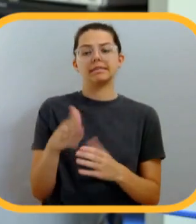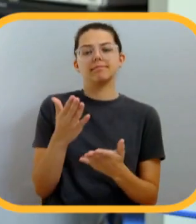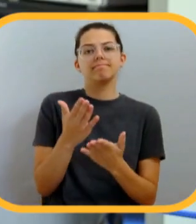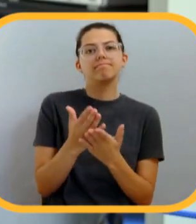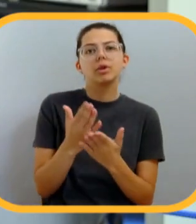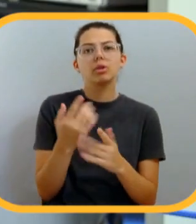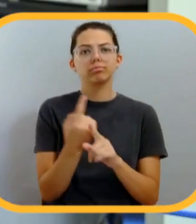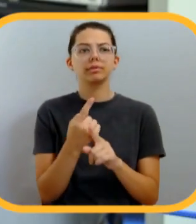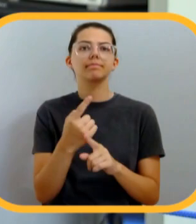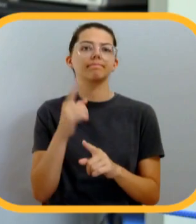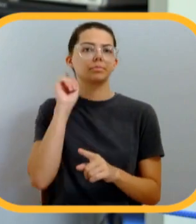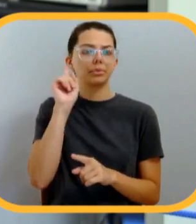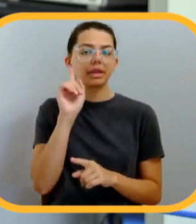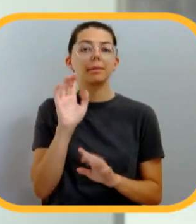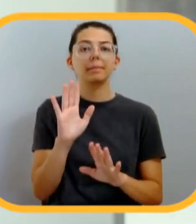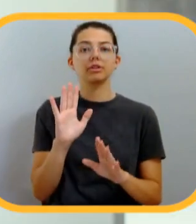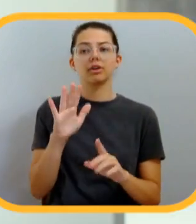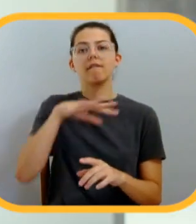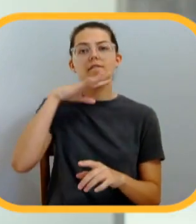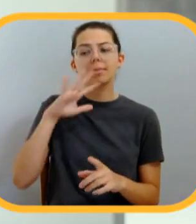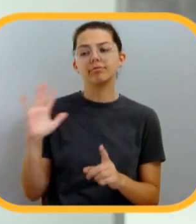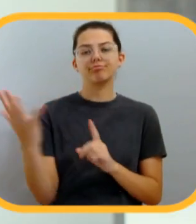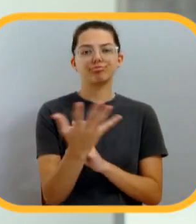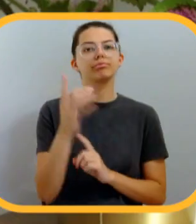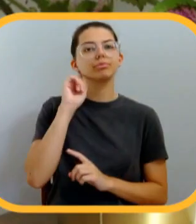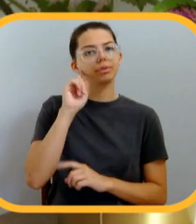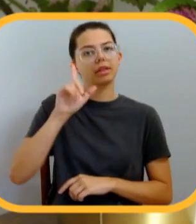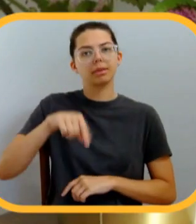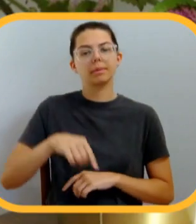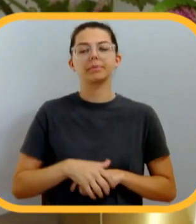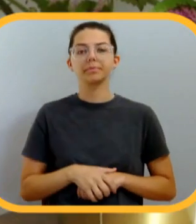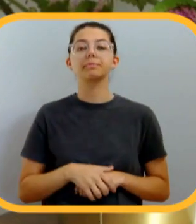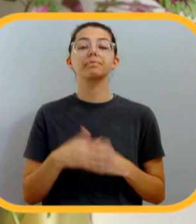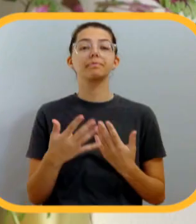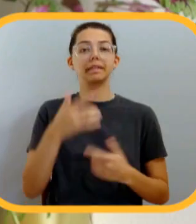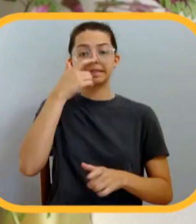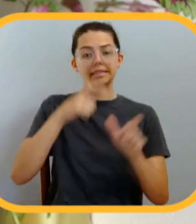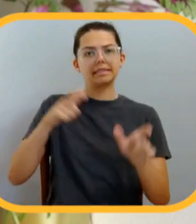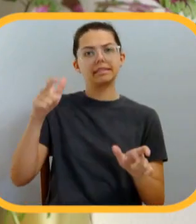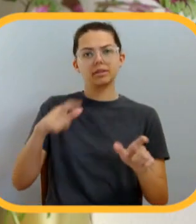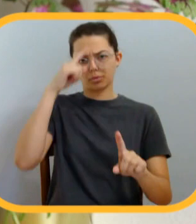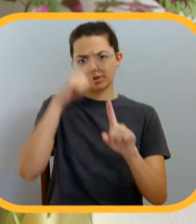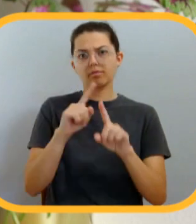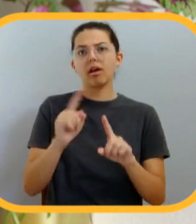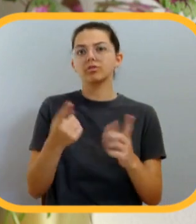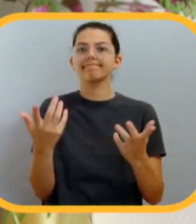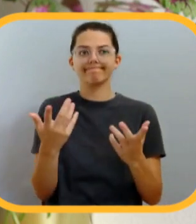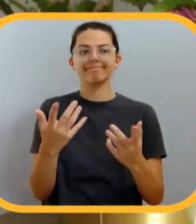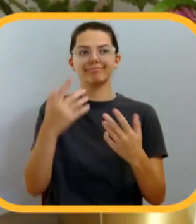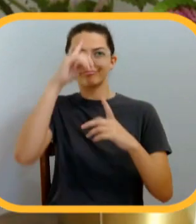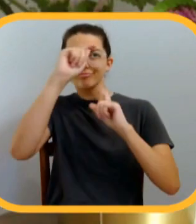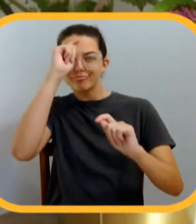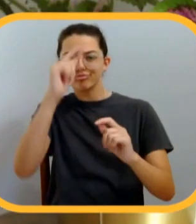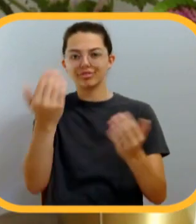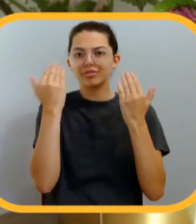papel muito importante, mas eu diria também o contexto da família. A importância é termos cidadãos mais críticos,